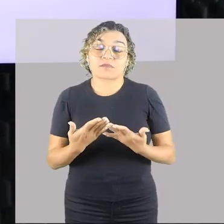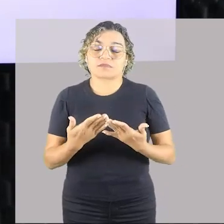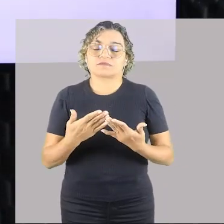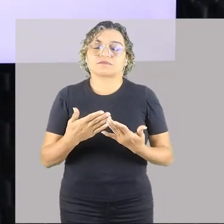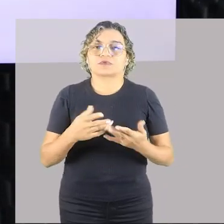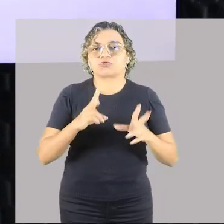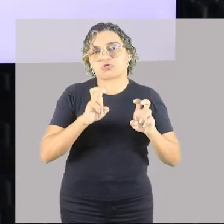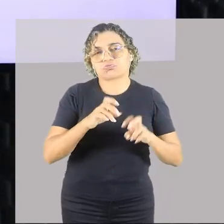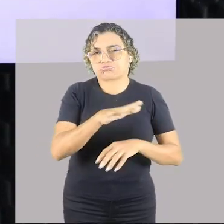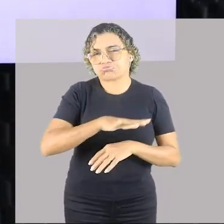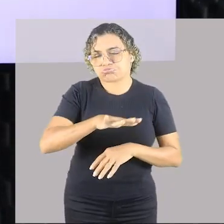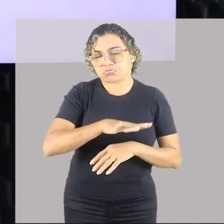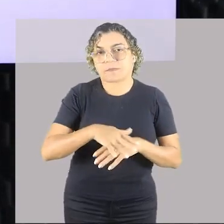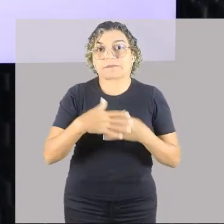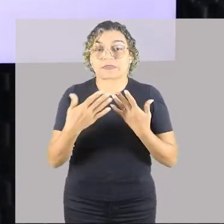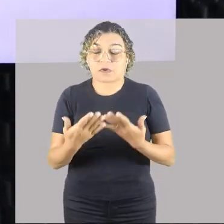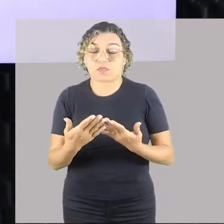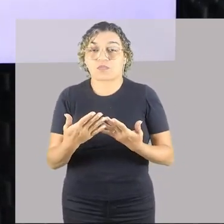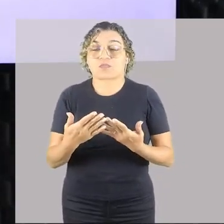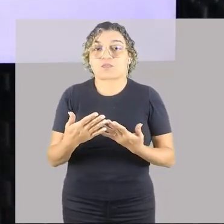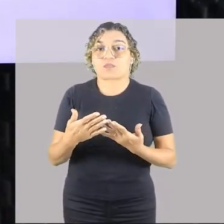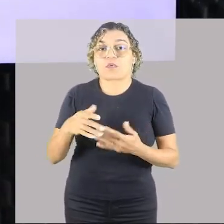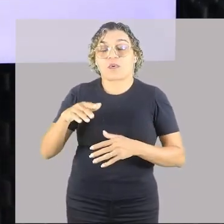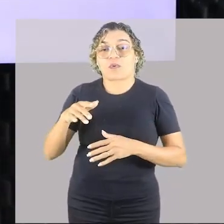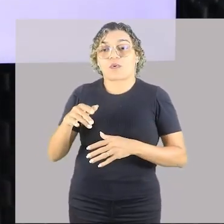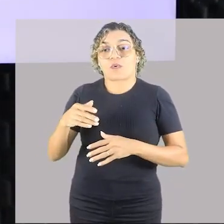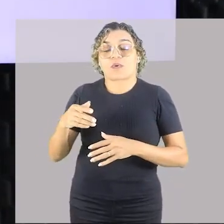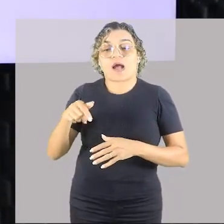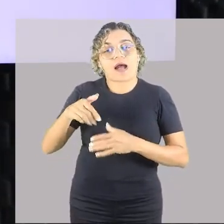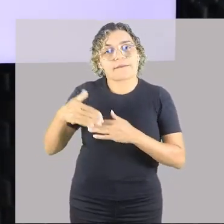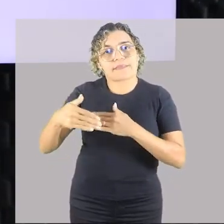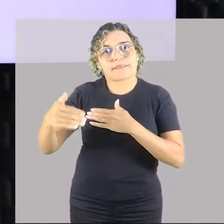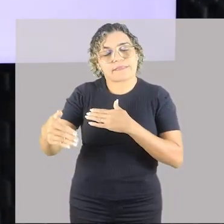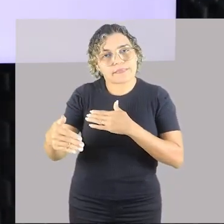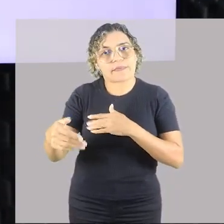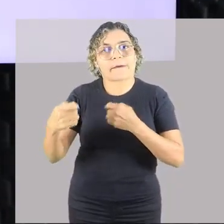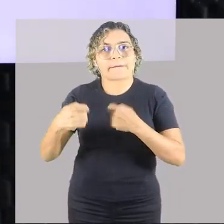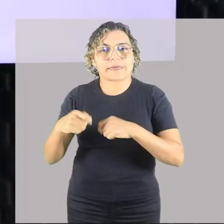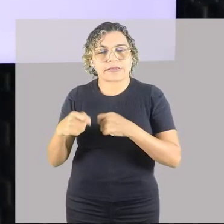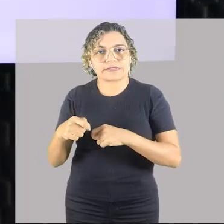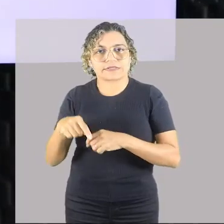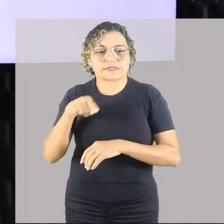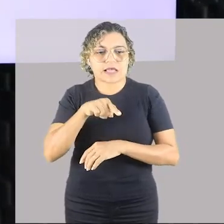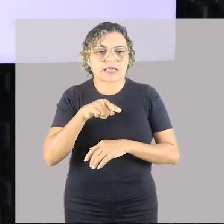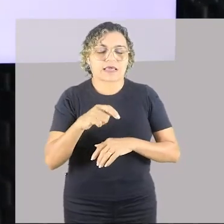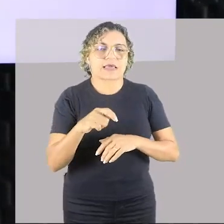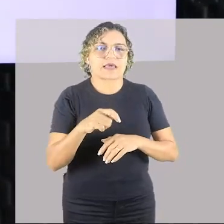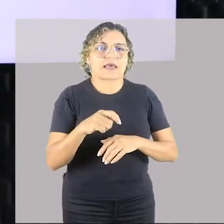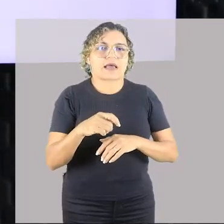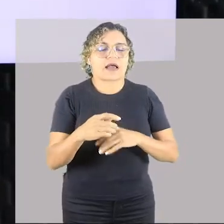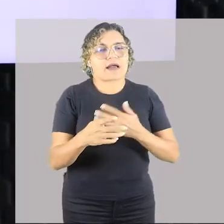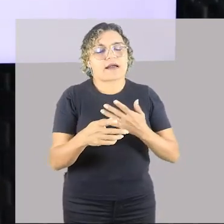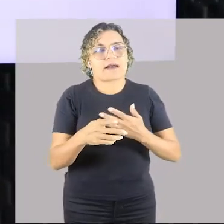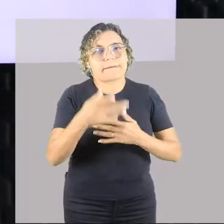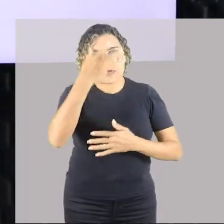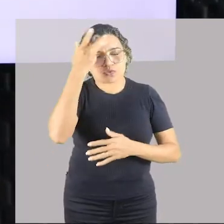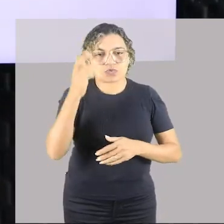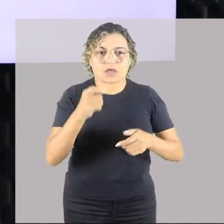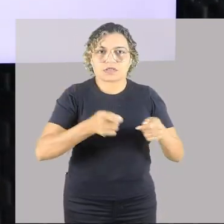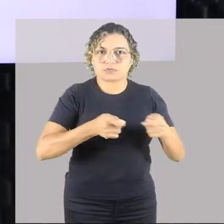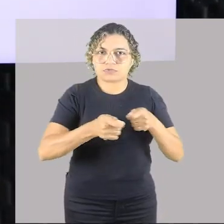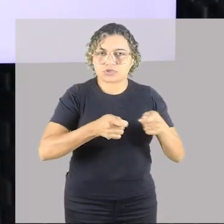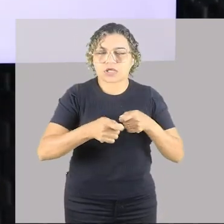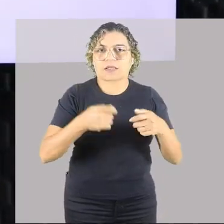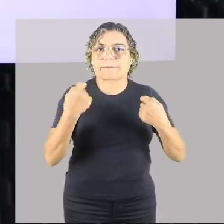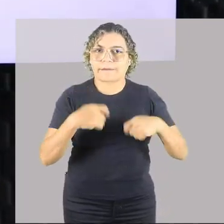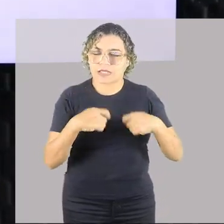processo passa a existir de forma que o administrado deve atender a todos os requisitos previstos em lei para